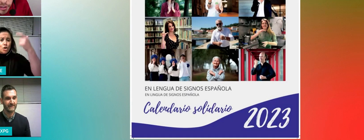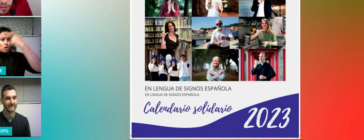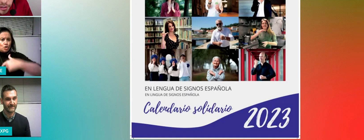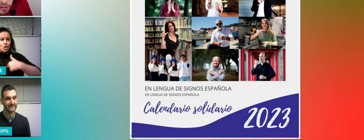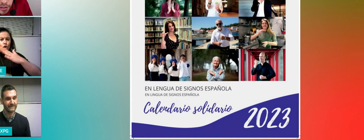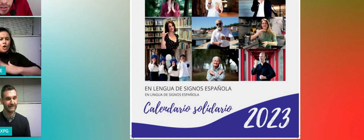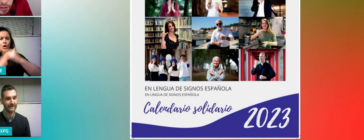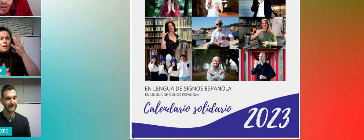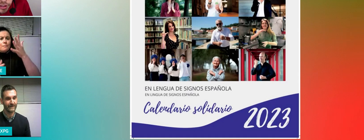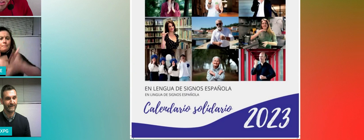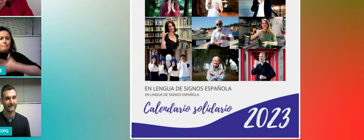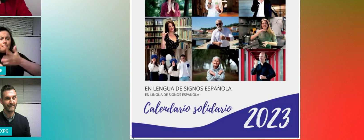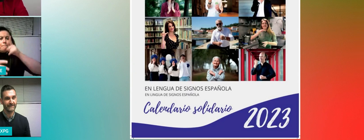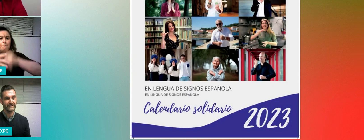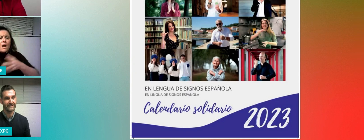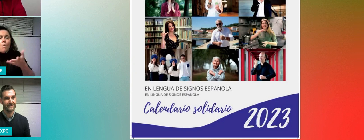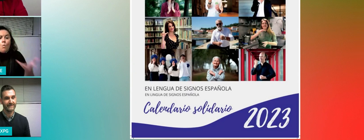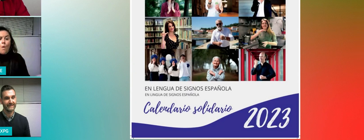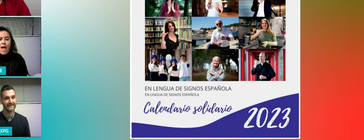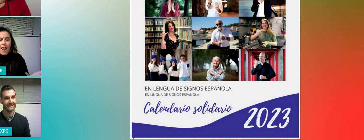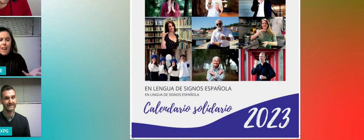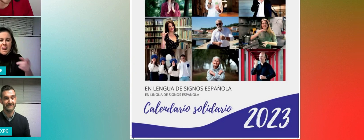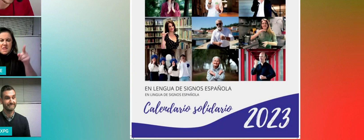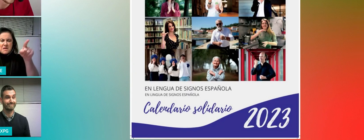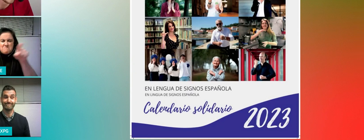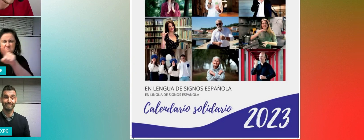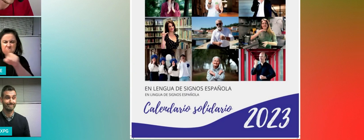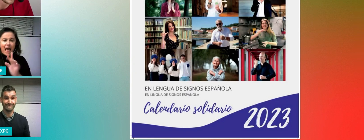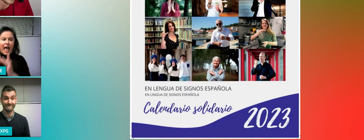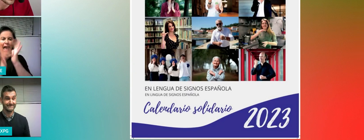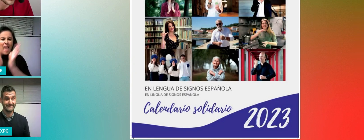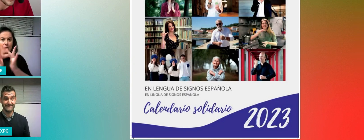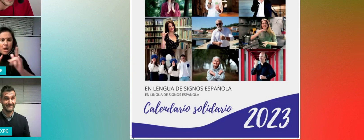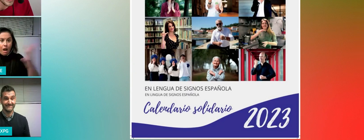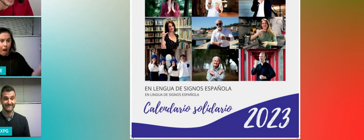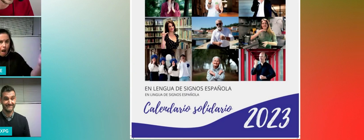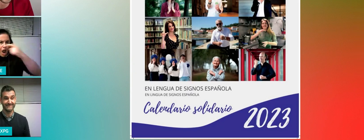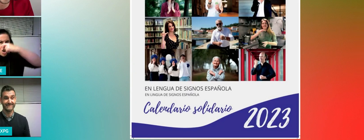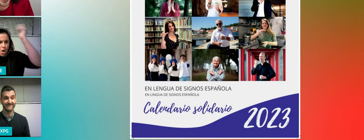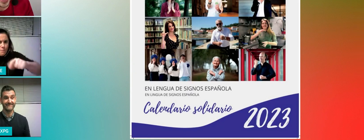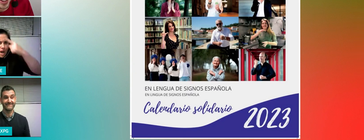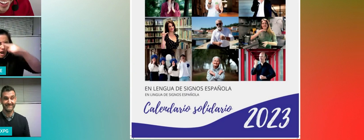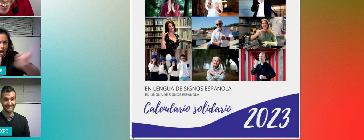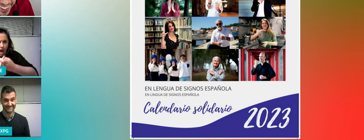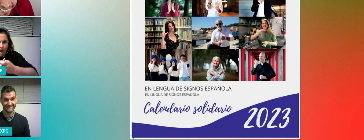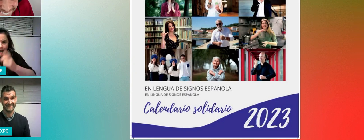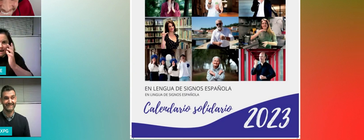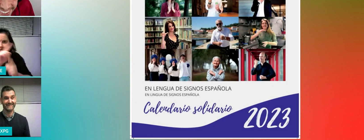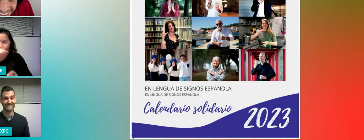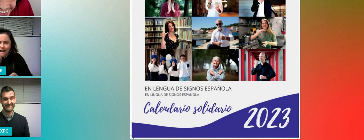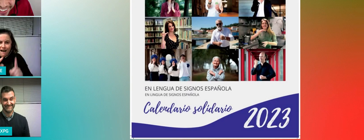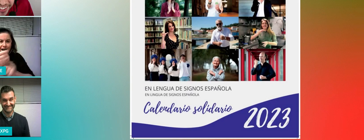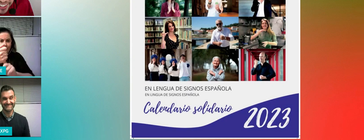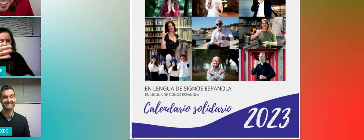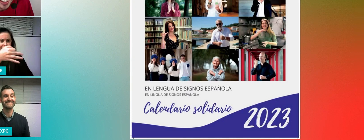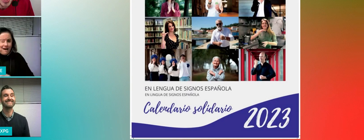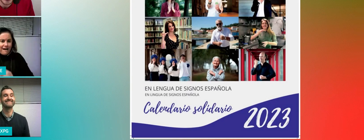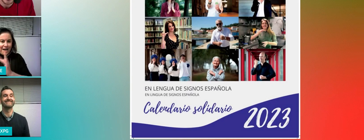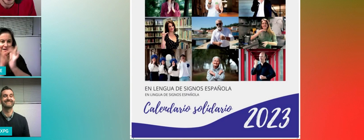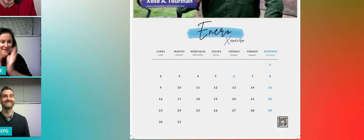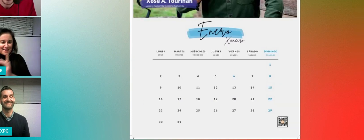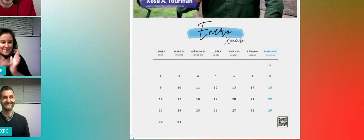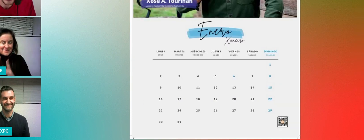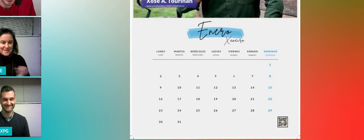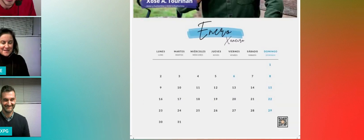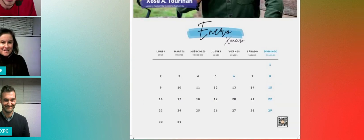min? Janeiro, fevereiro, março. Tu és abril. Não vale. Sim, sí, abril. A ver,